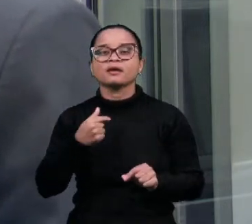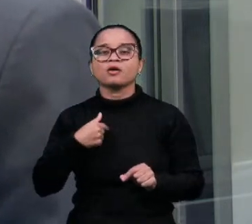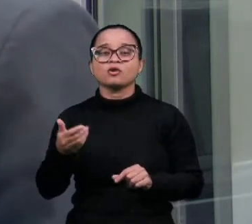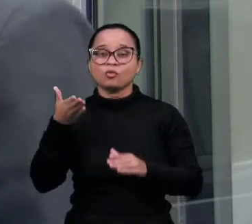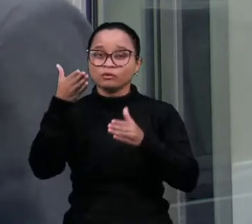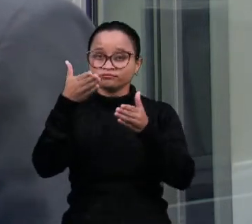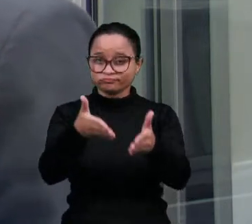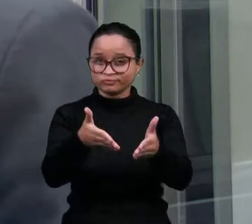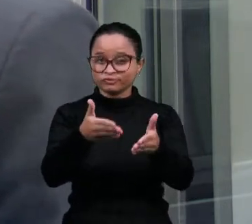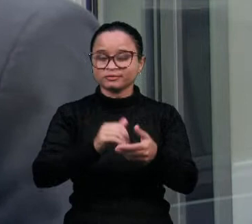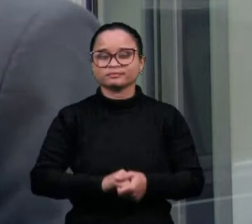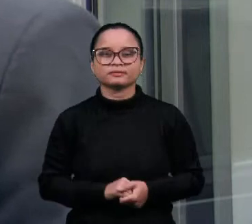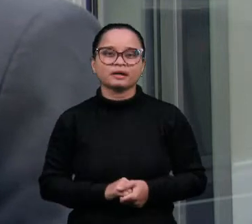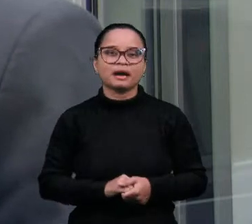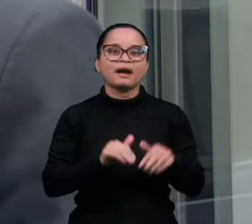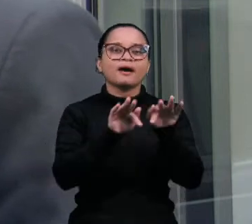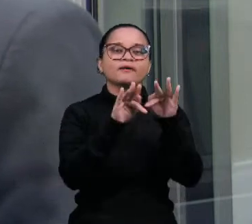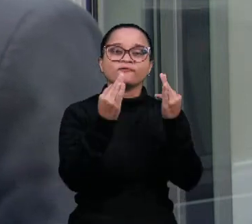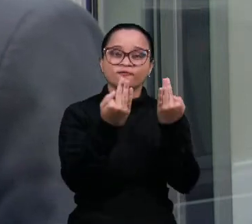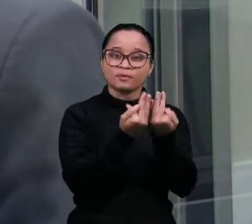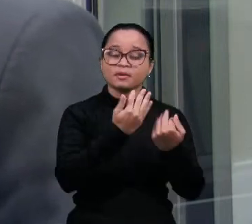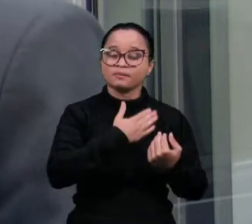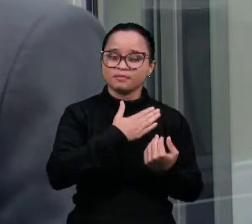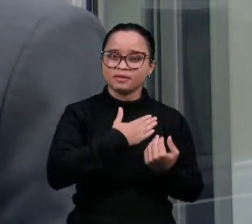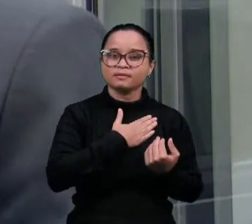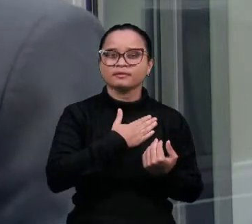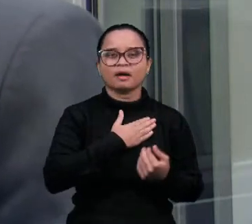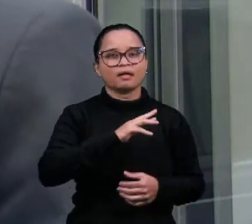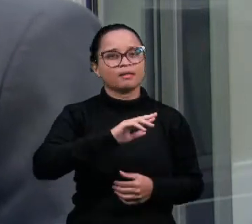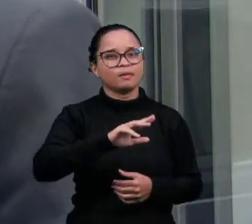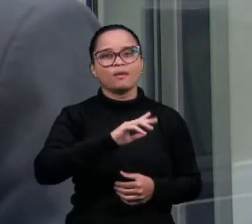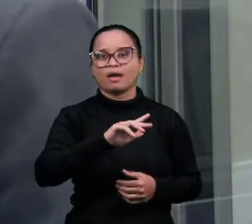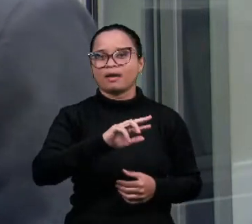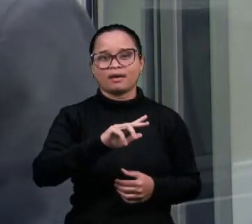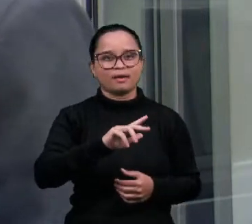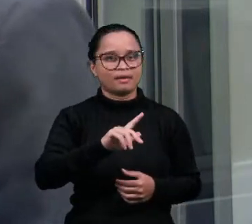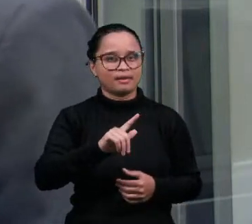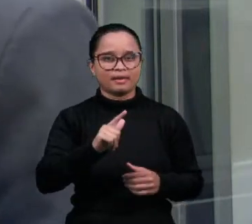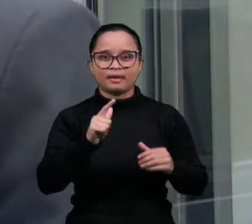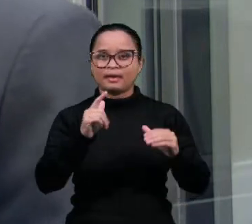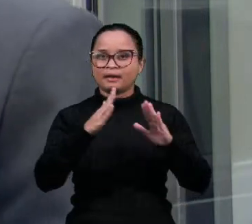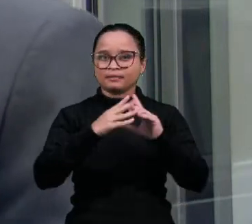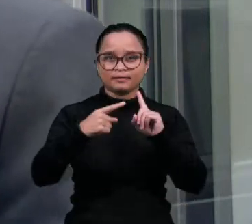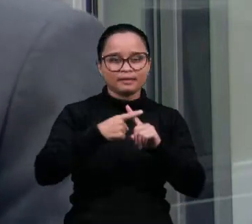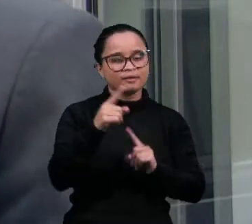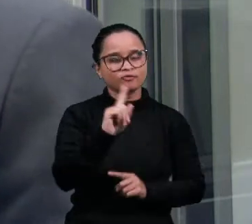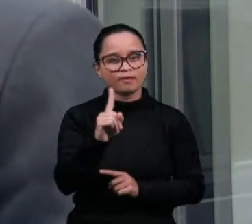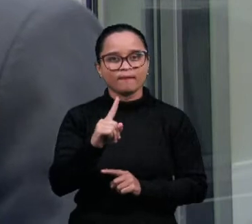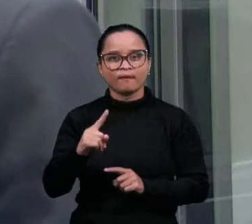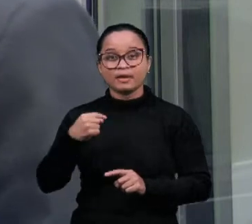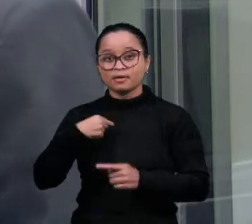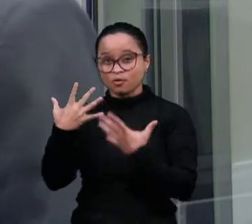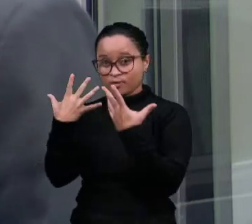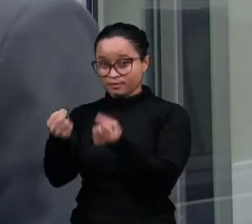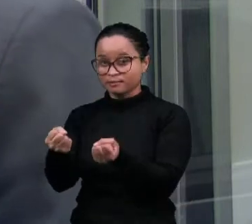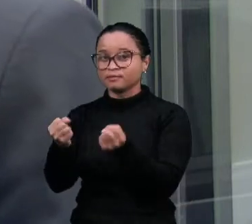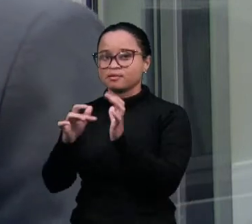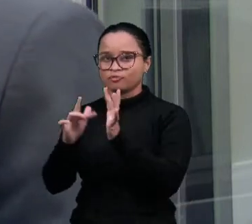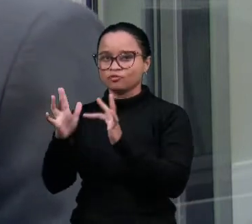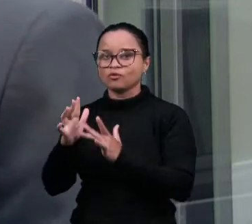família, o meu lar não era evangélico. Eu me converti ainda jovem, estava